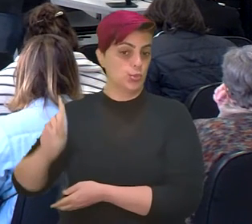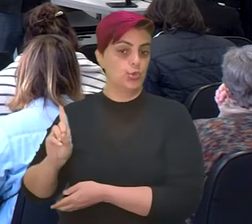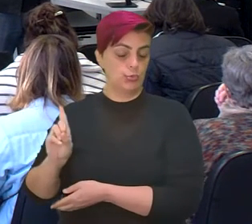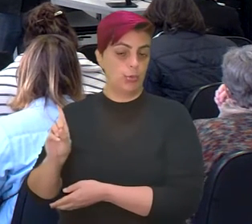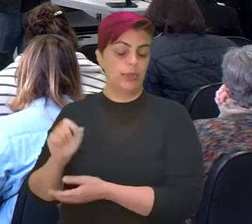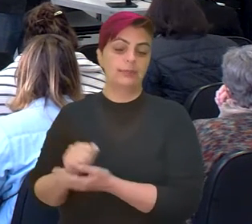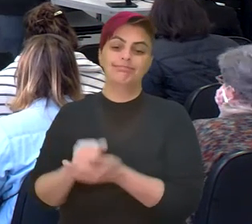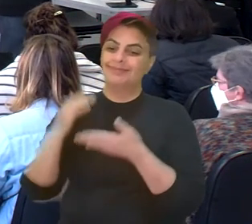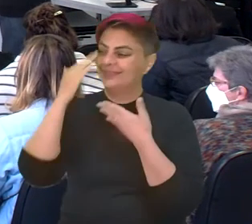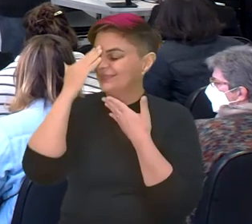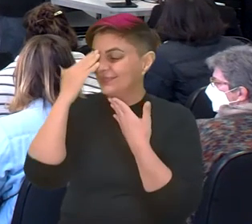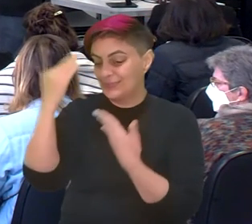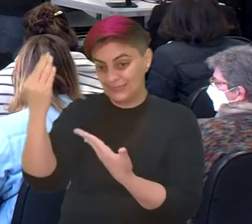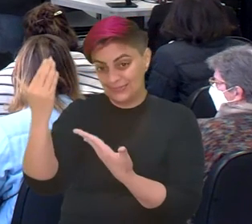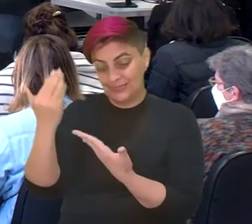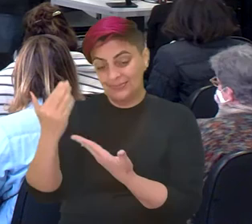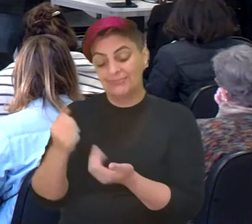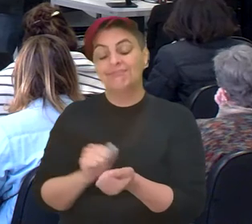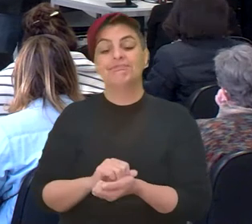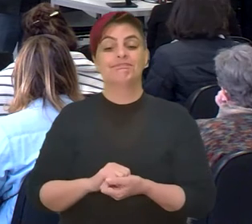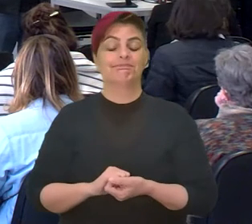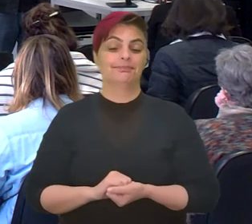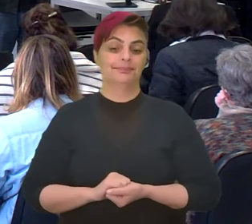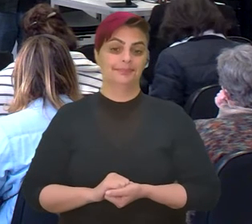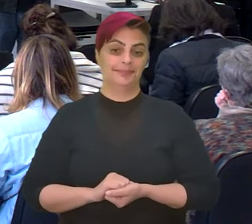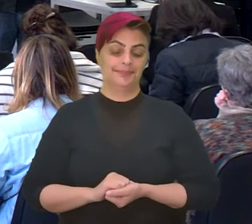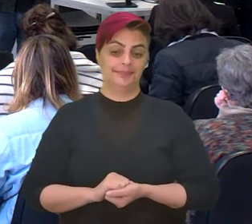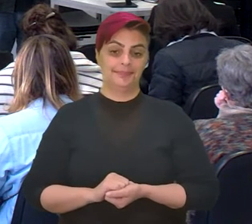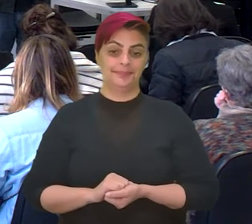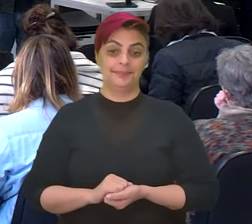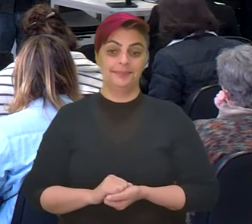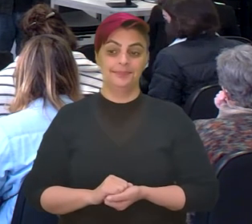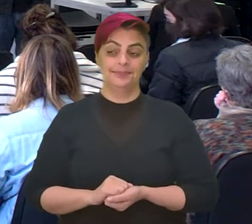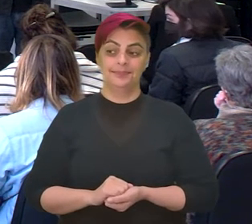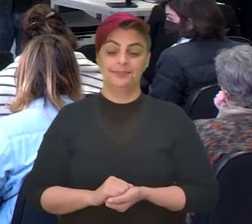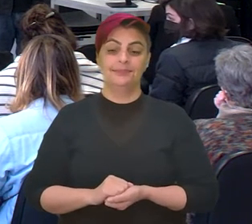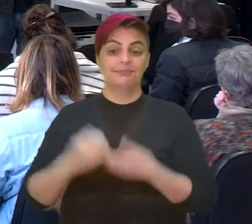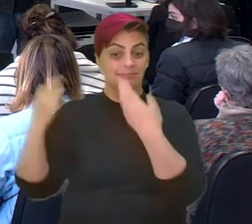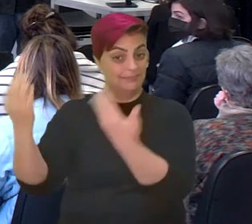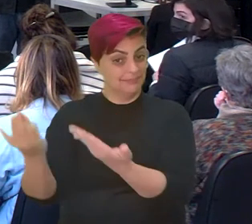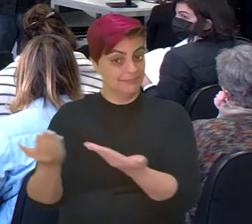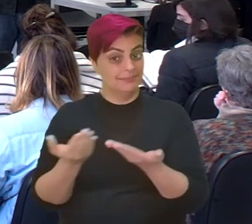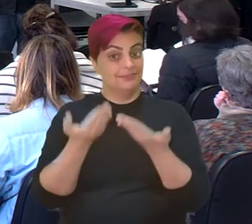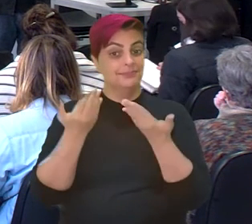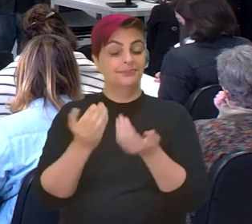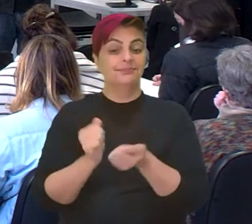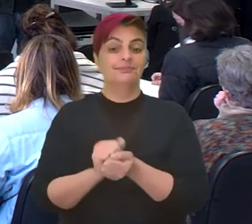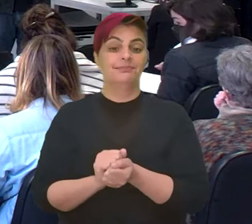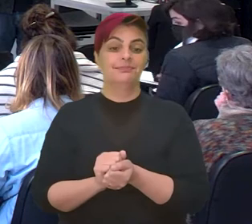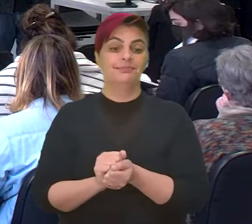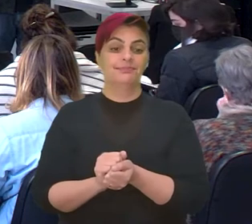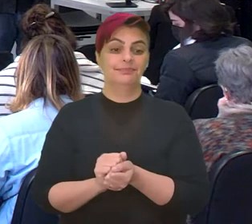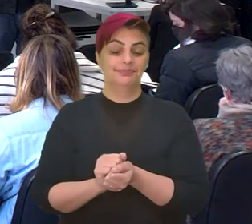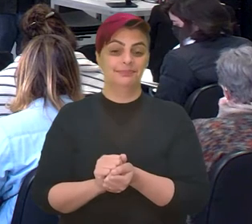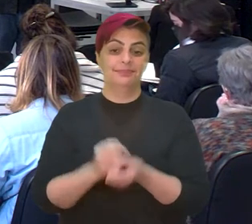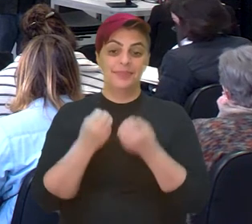Florência? Muito obrigado pela parceria. E sejam muito bem-vindas, bem-vindos, e